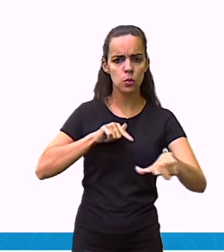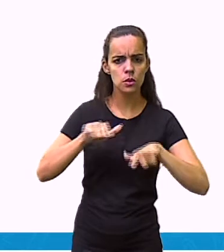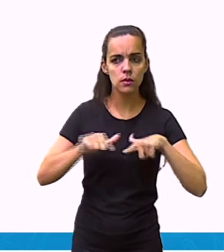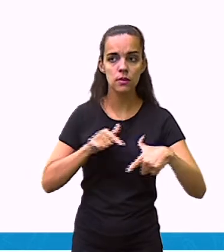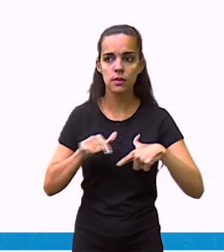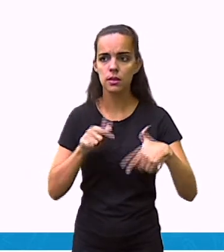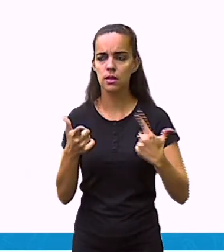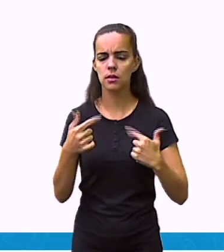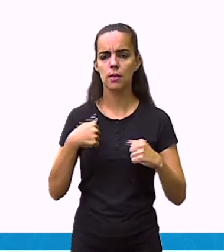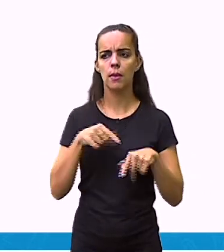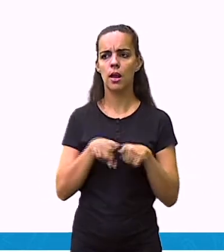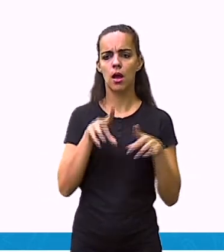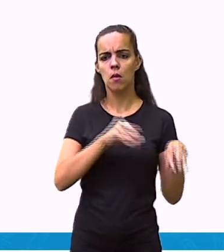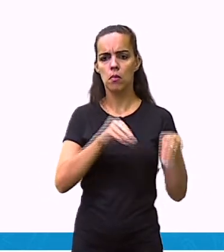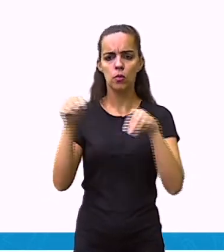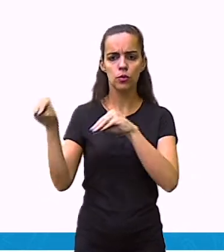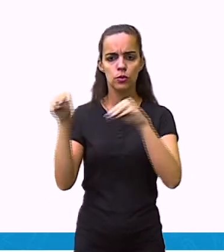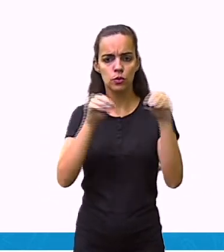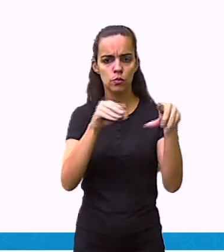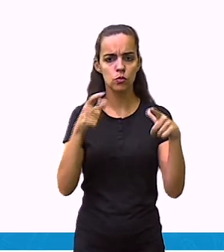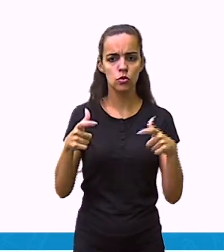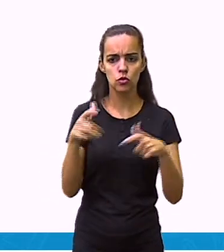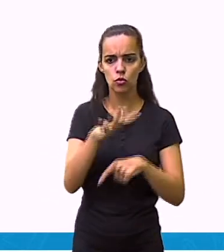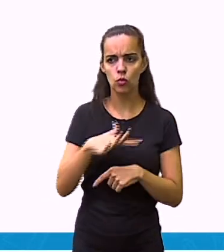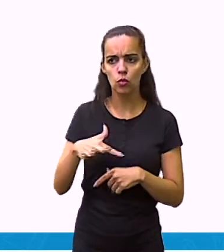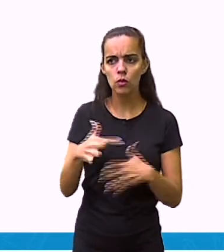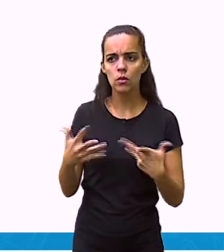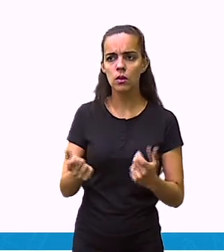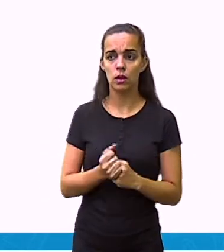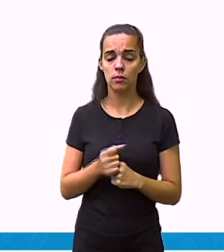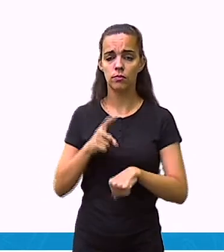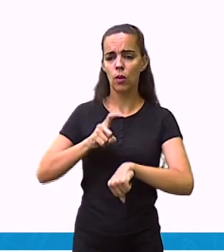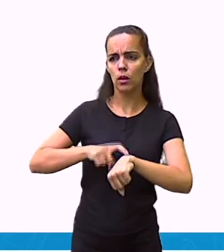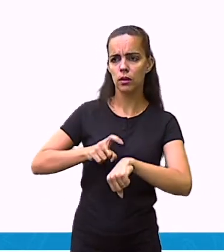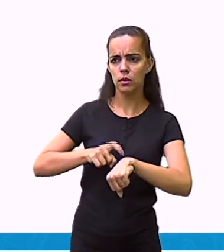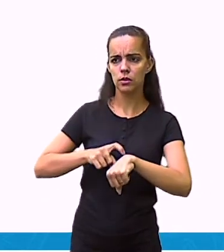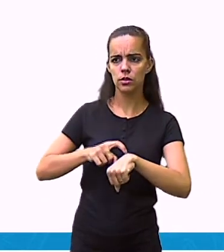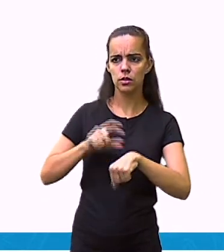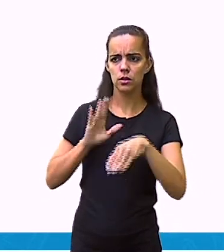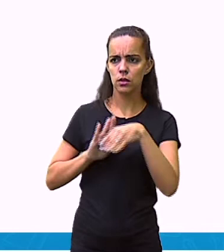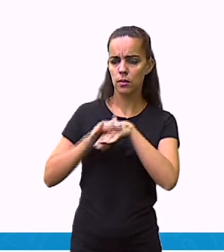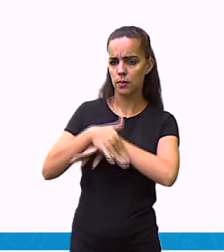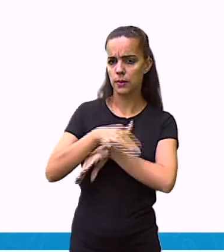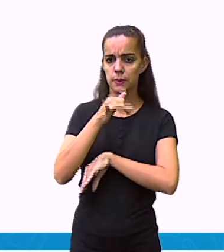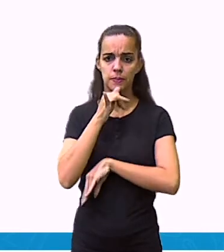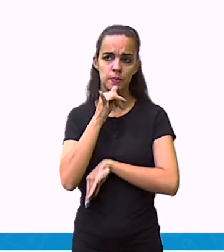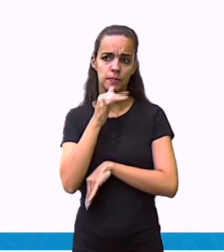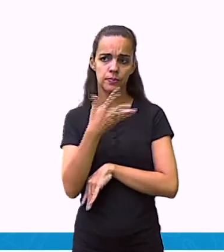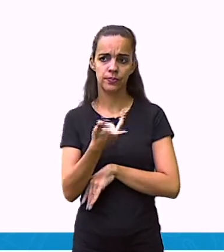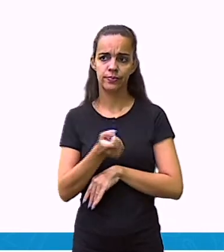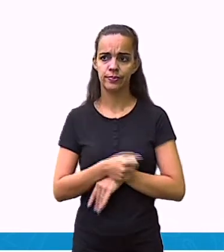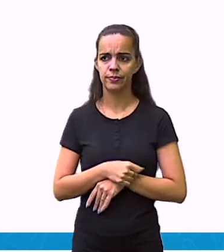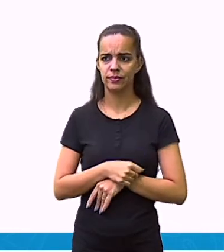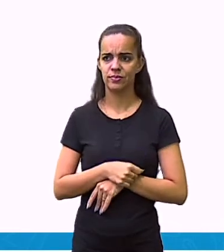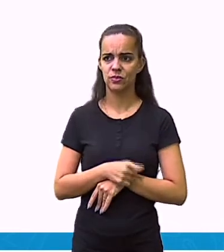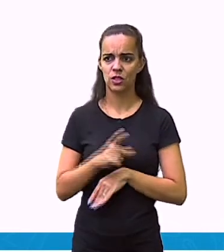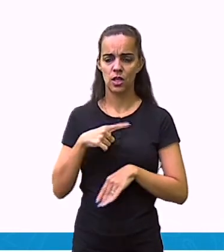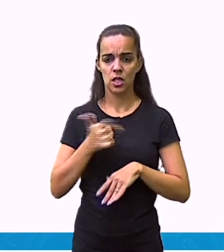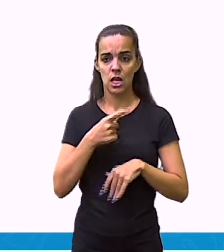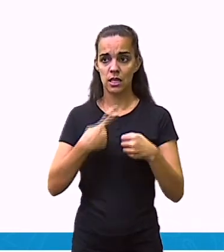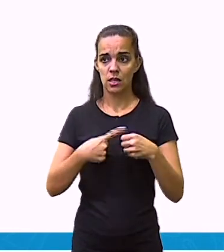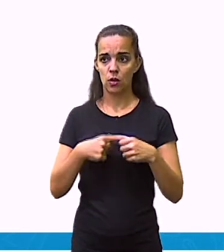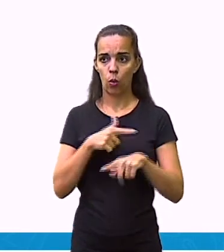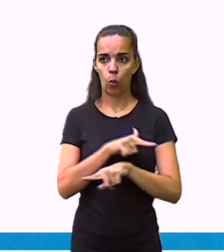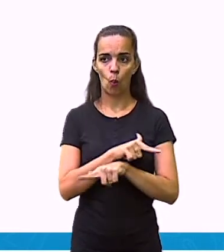são desenvolvidas neste ambiente. Em determinado horário da noite, por exemplo, os locais ficam praticamente